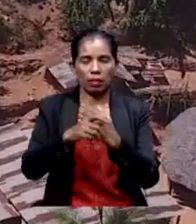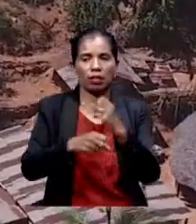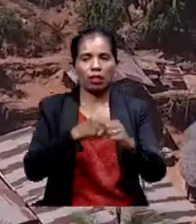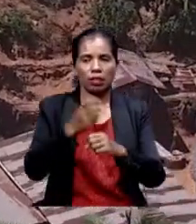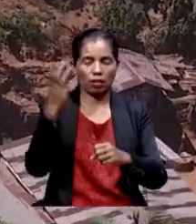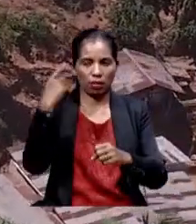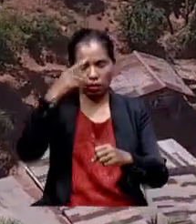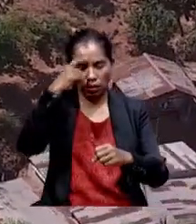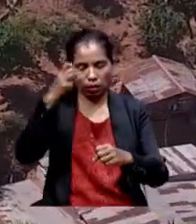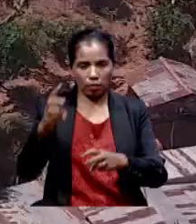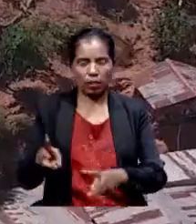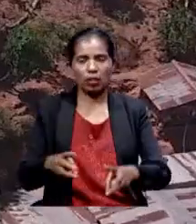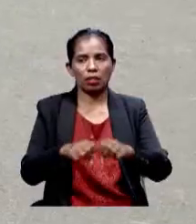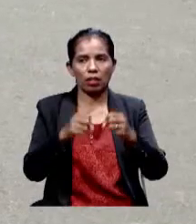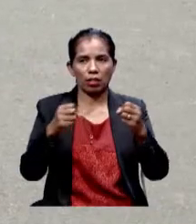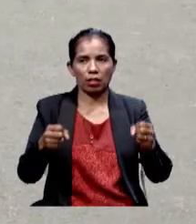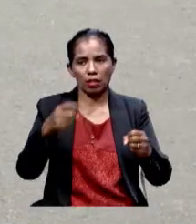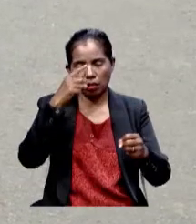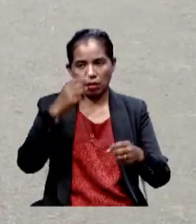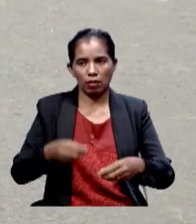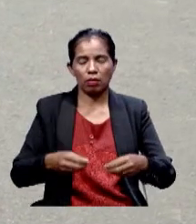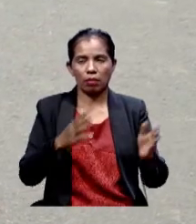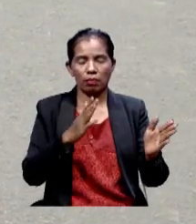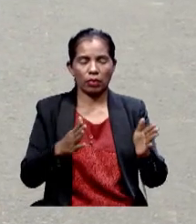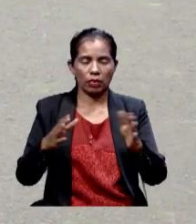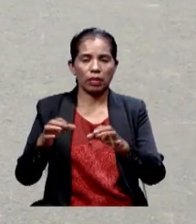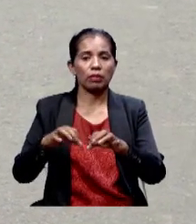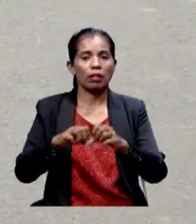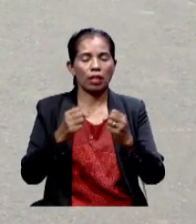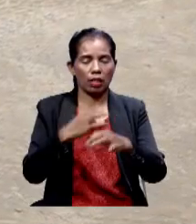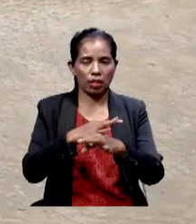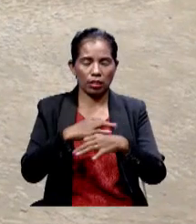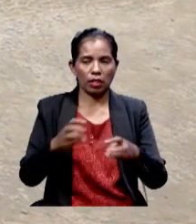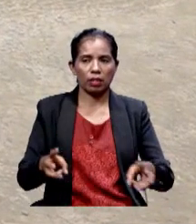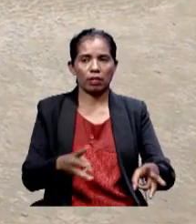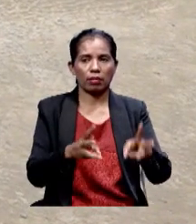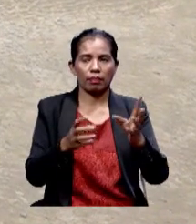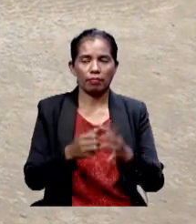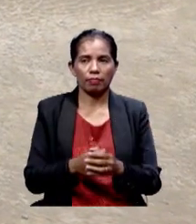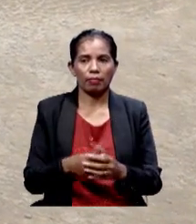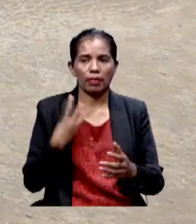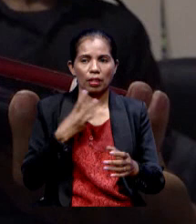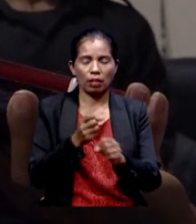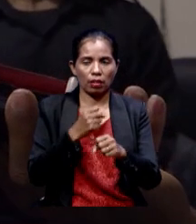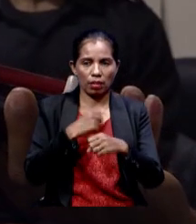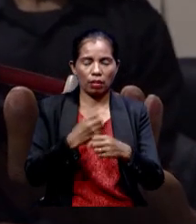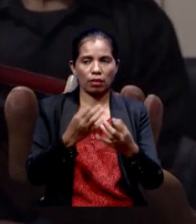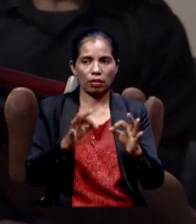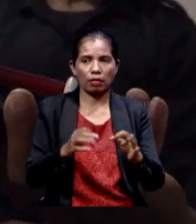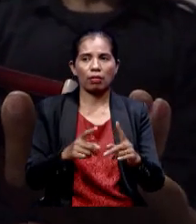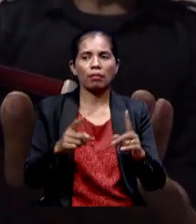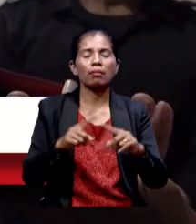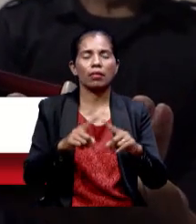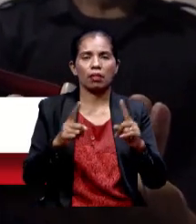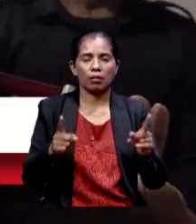Mabia tambah estragos nebarak, tambah ne impede proseso hadia estrada. Ne, especially bukini telau hela. Mai bem, tambah